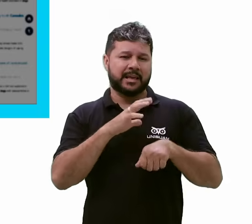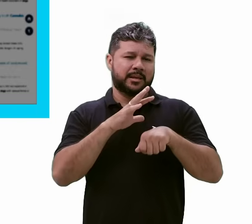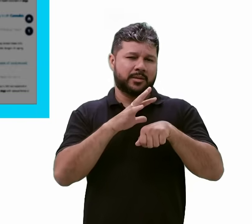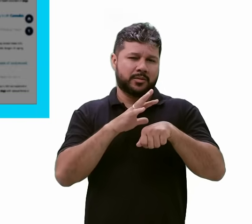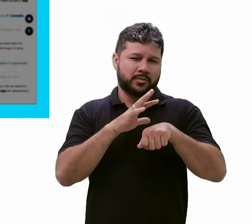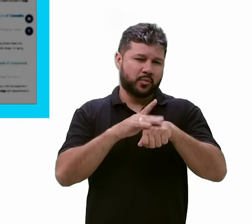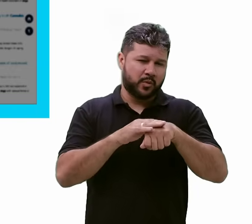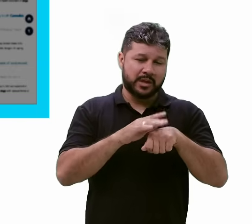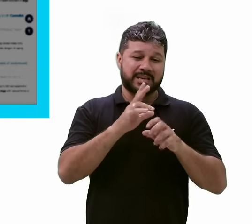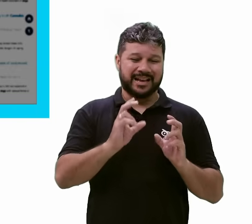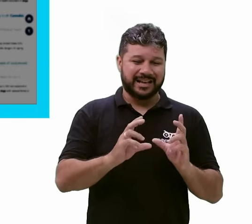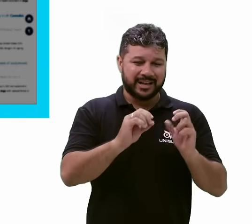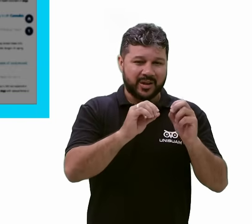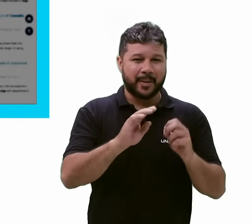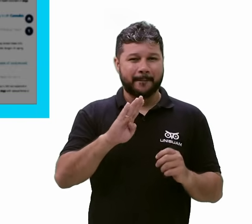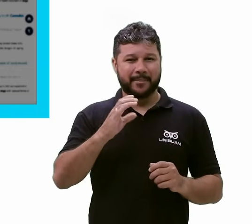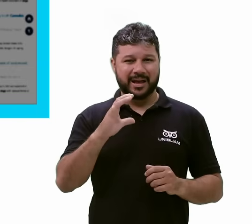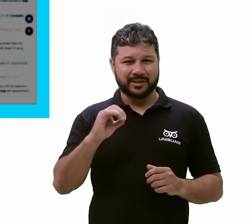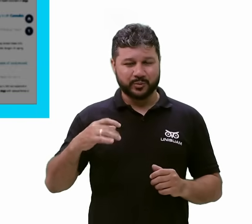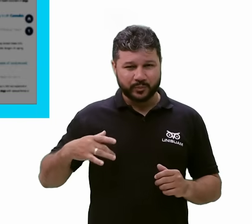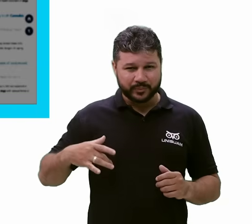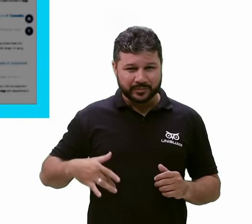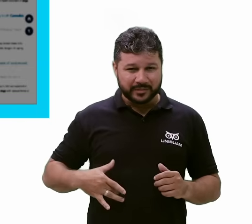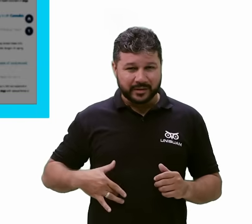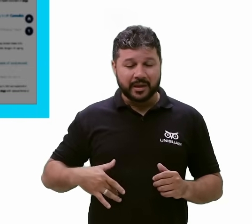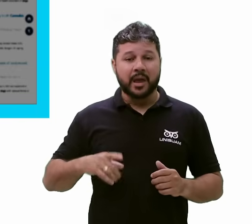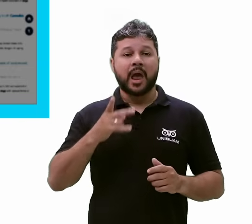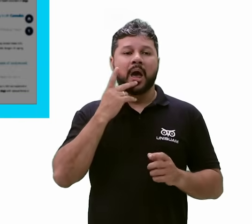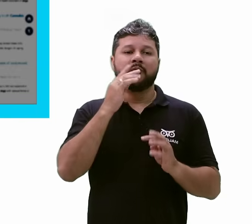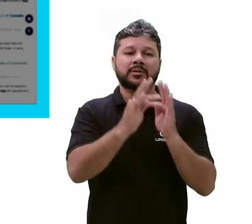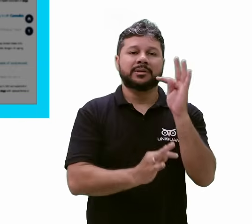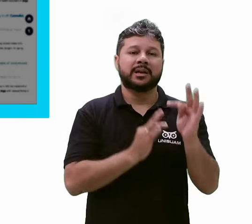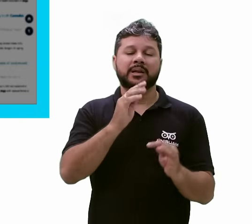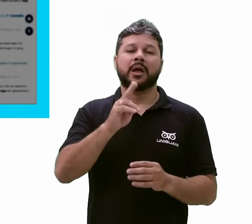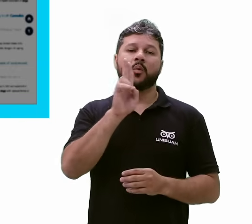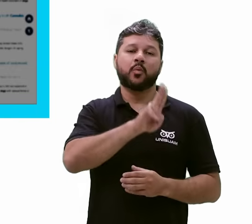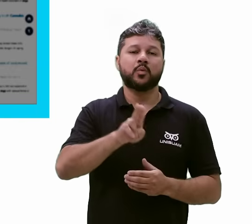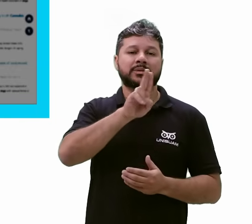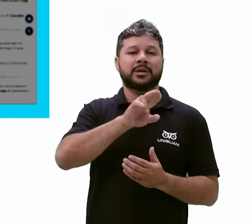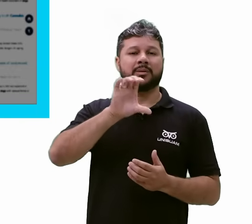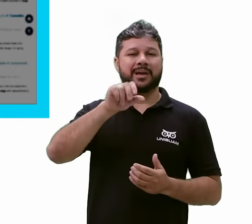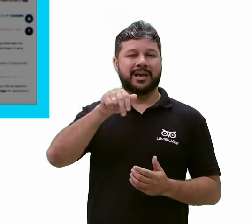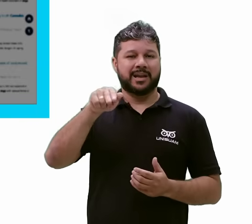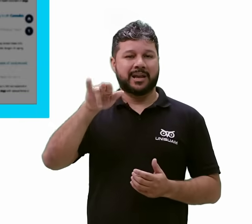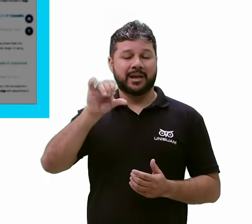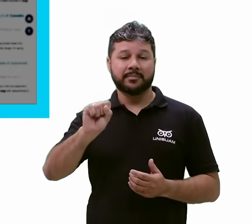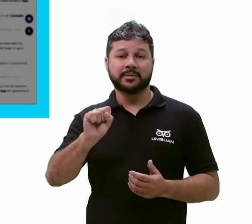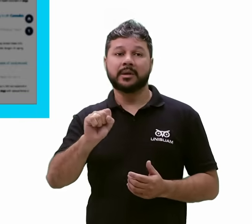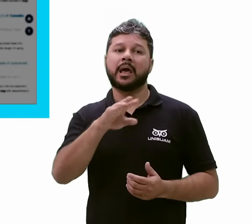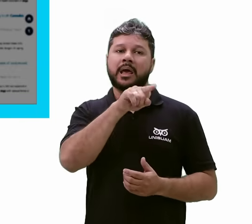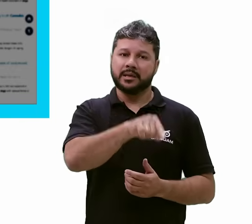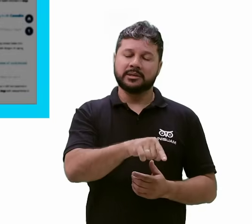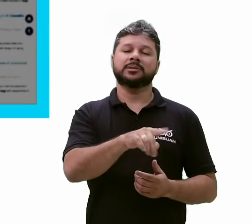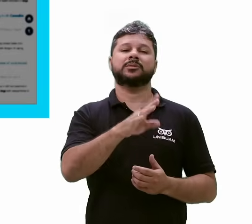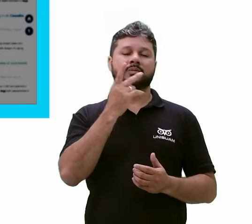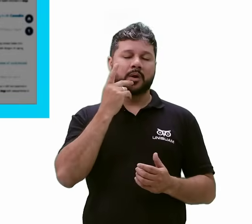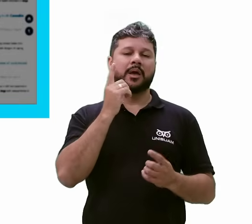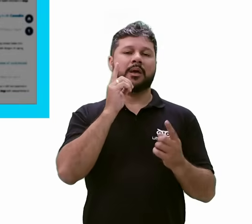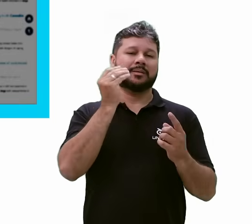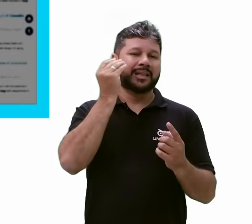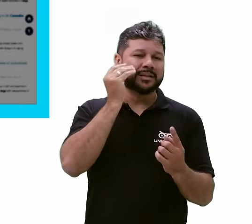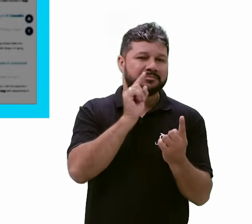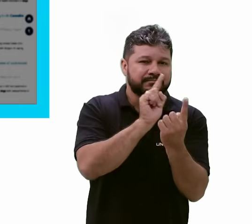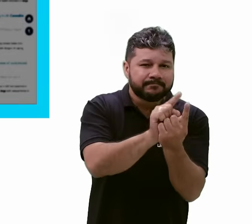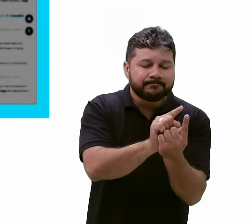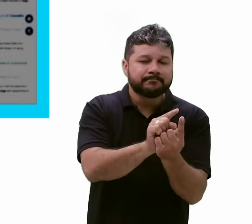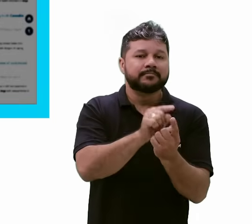de baço, cães que apareçam na clínica com tumor de baço e eu vou tratar eles com cannabis. Isso é um teste